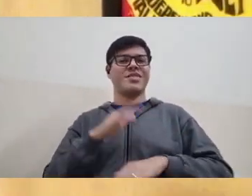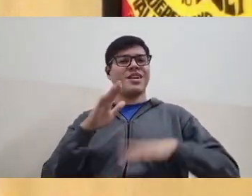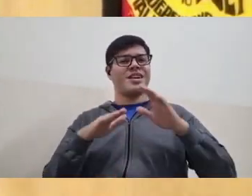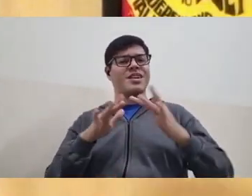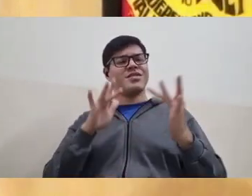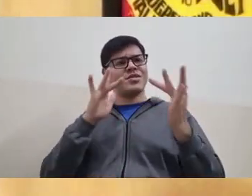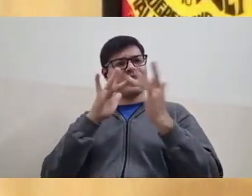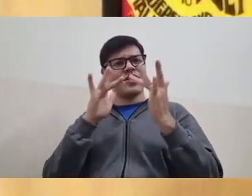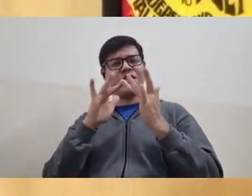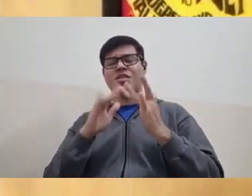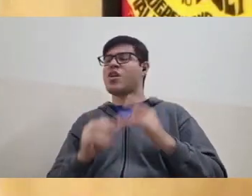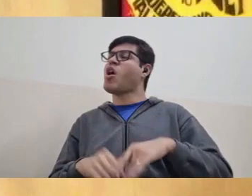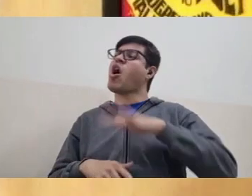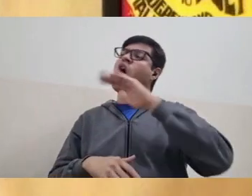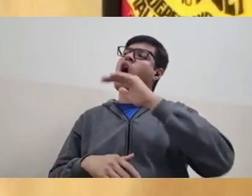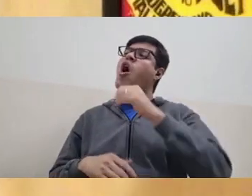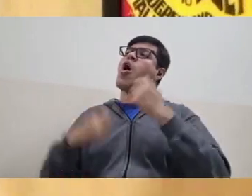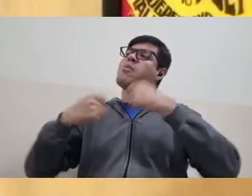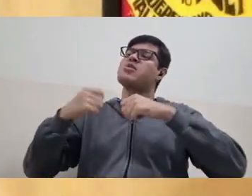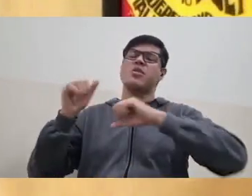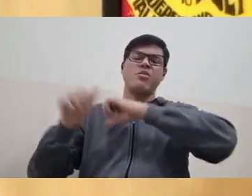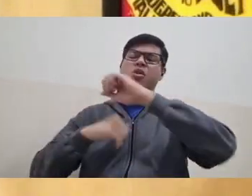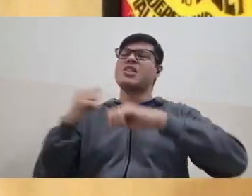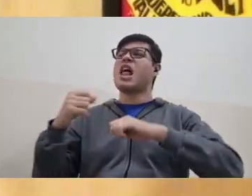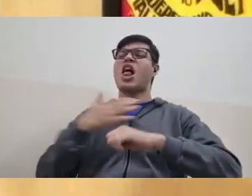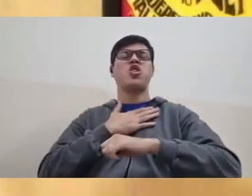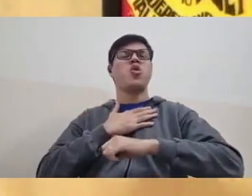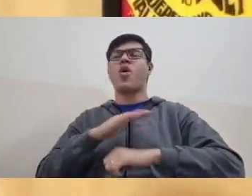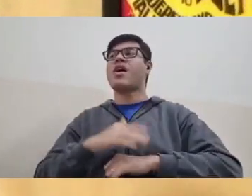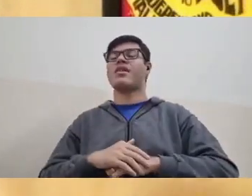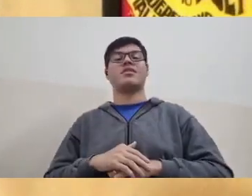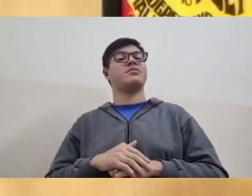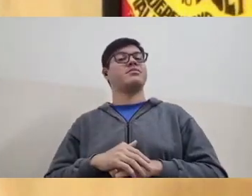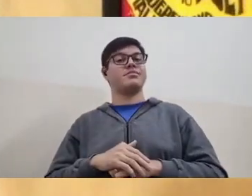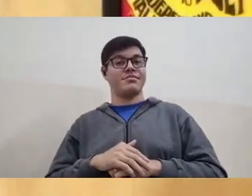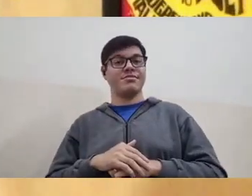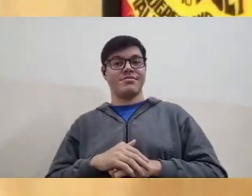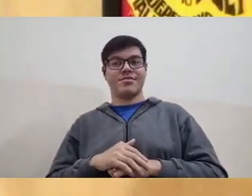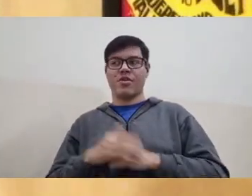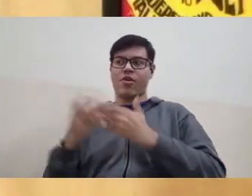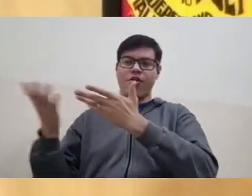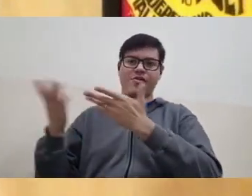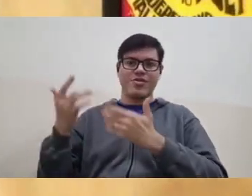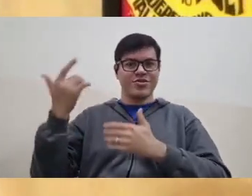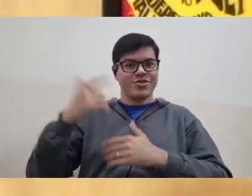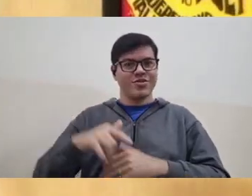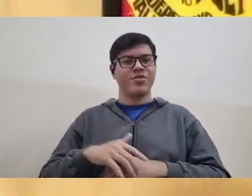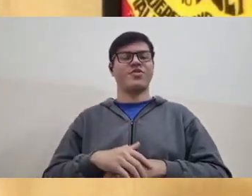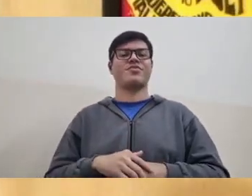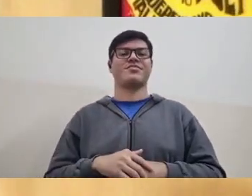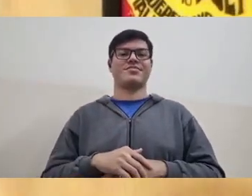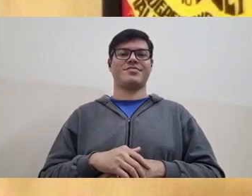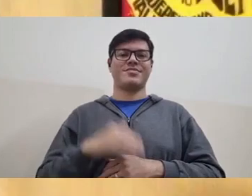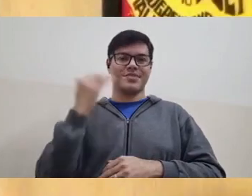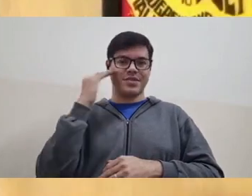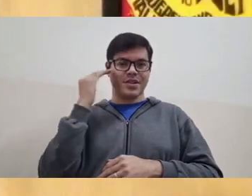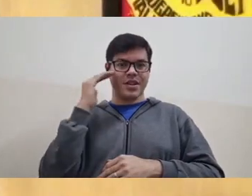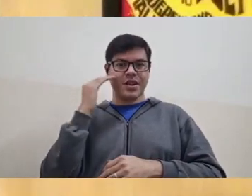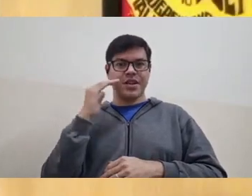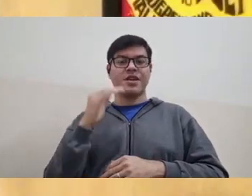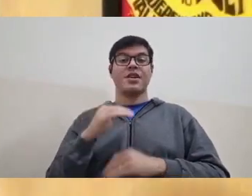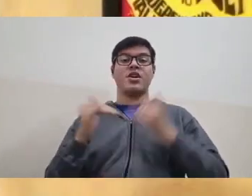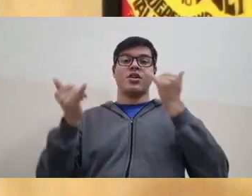quando faz contato com a gente, fala assim, você precisa ter perguntado isso, aquilo. A gente convida de novo, entendeu? Para trazer aqui